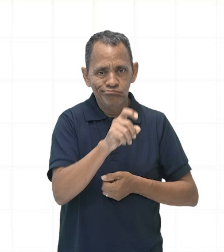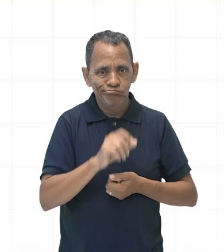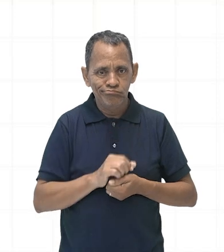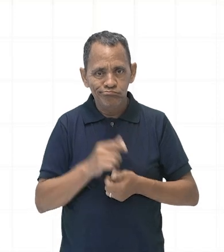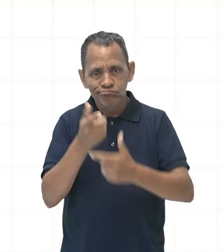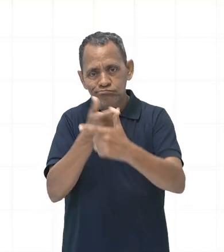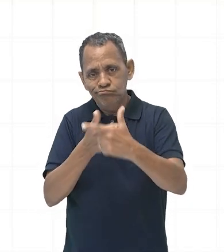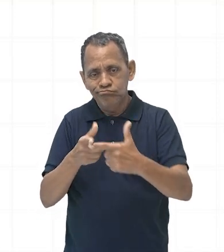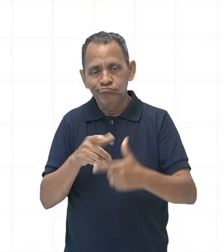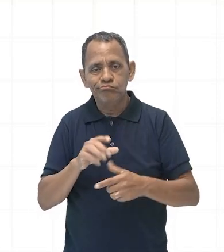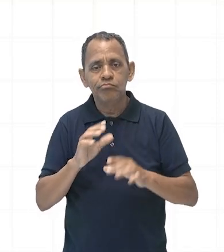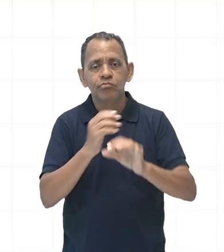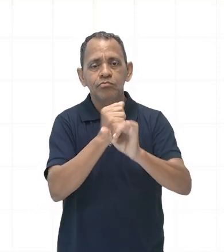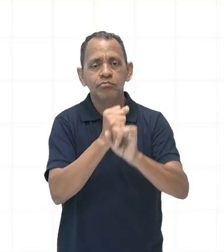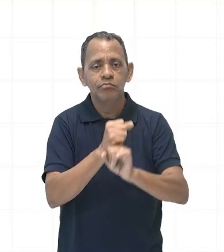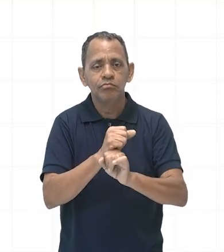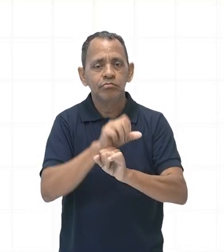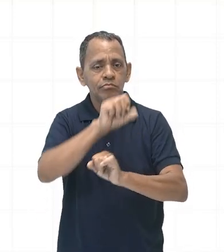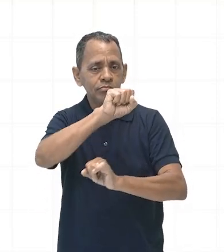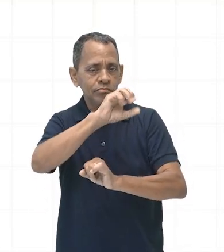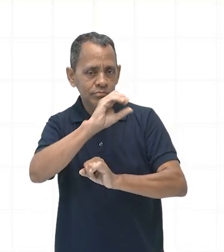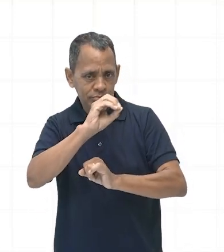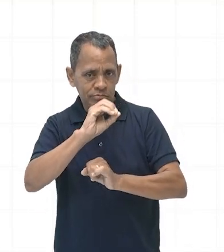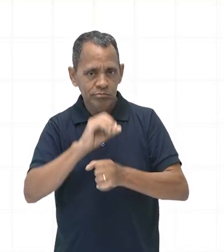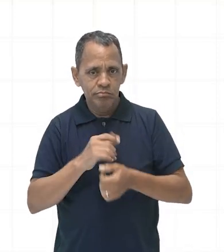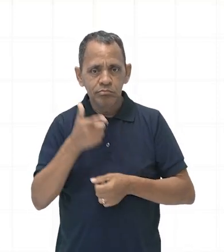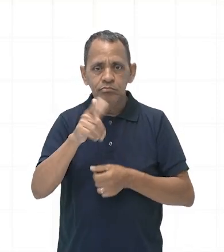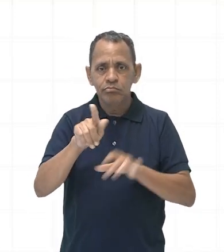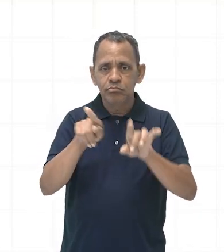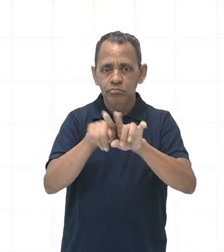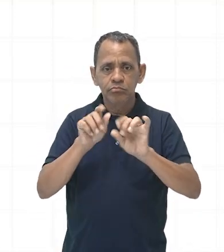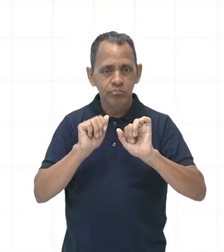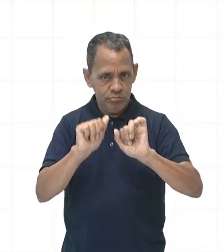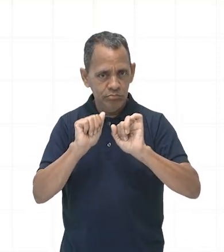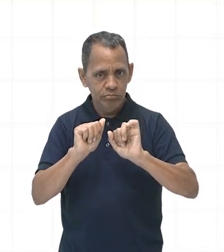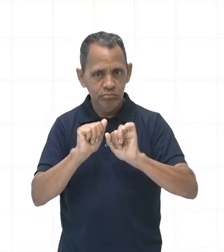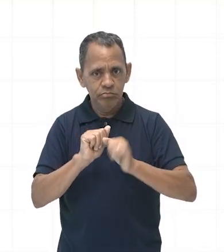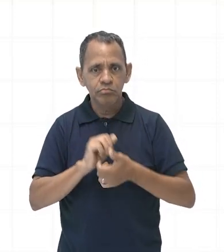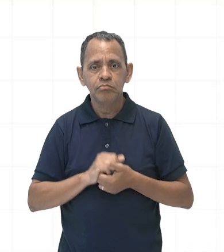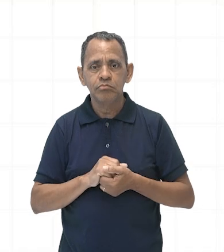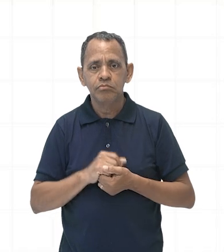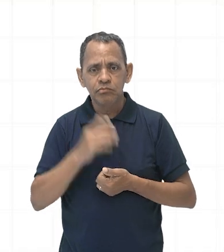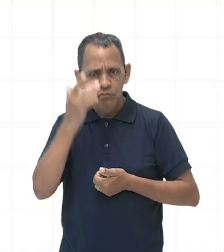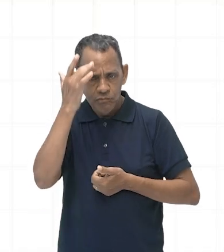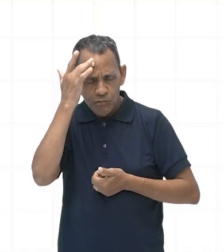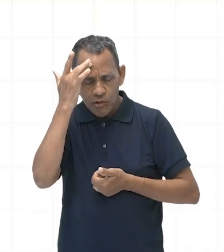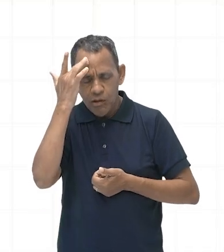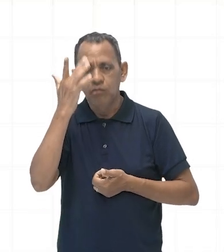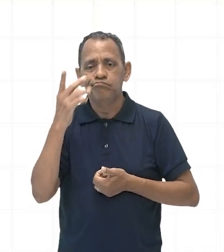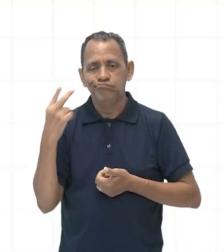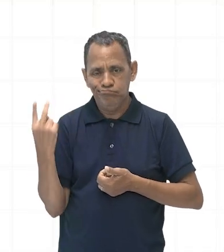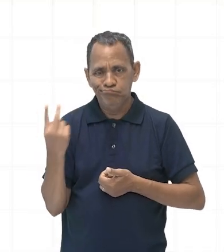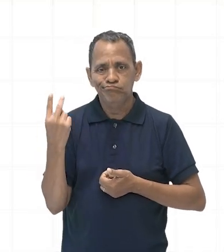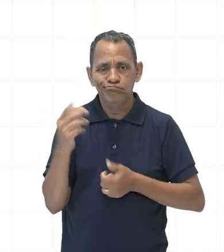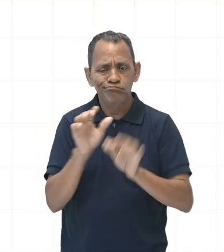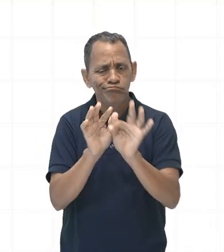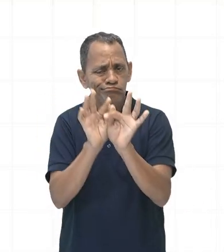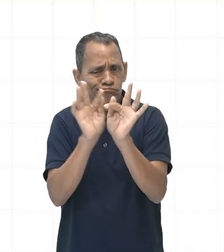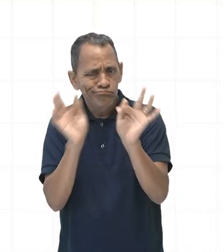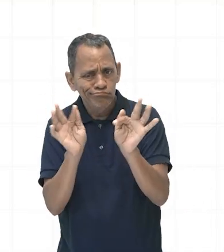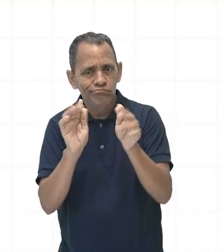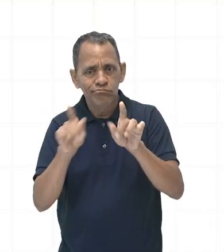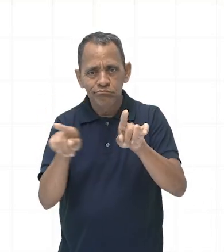igual a 800. Novamente, eu poderia ter essa conta valores menores, né? Valores